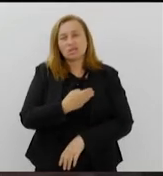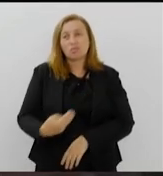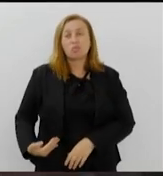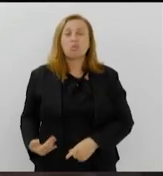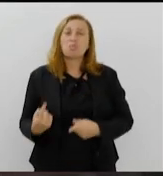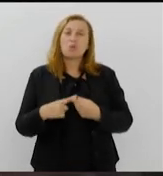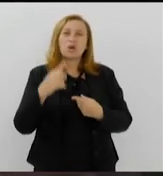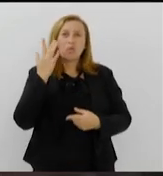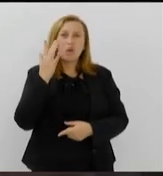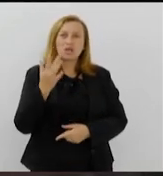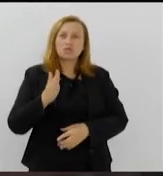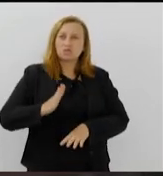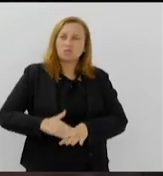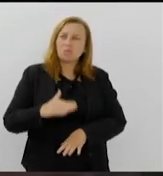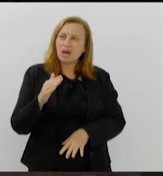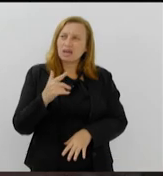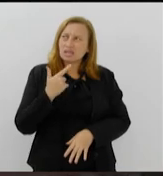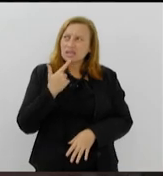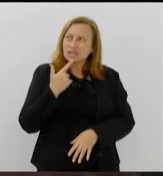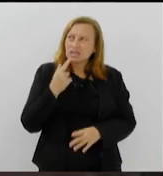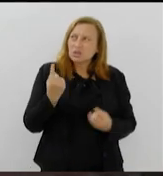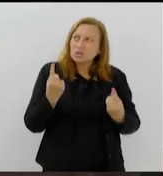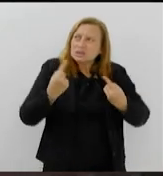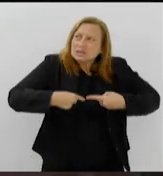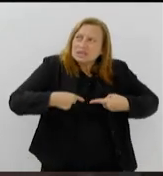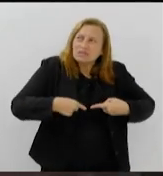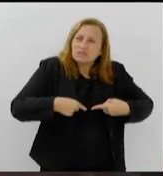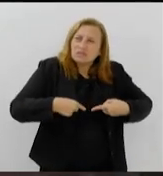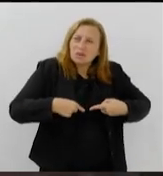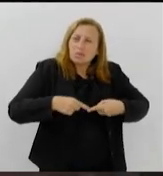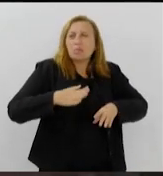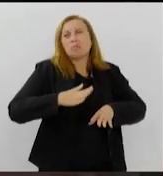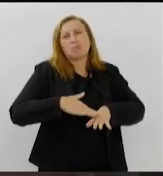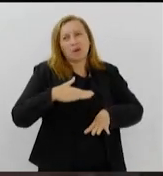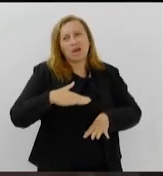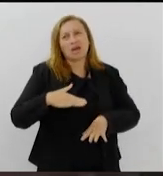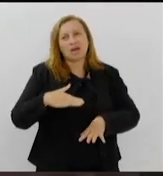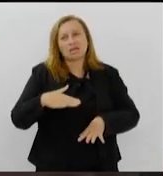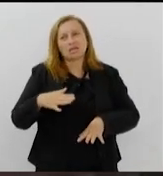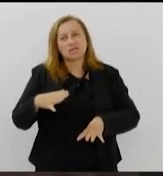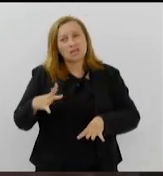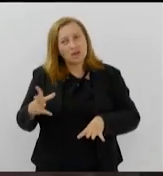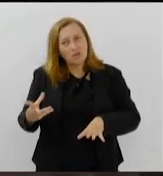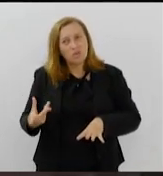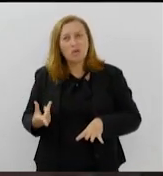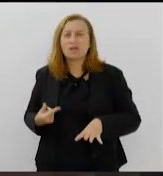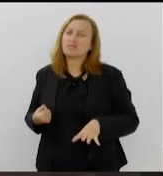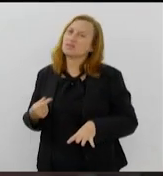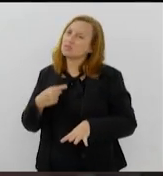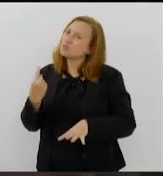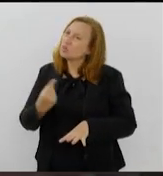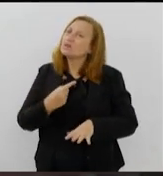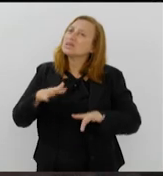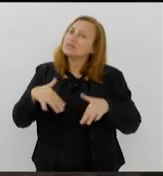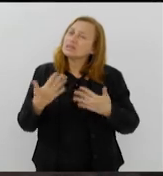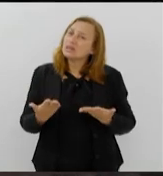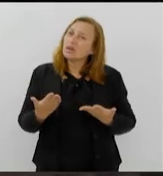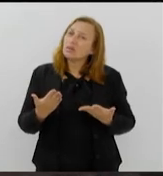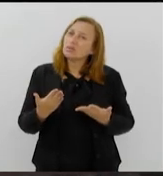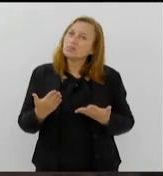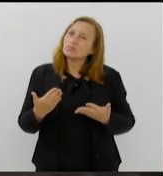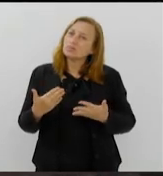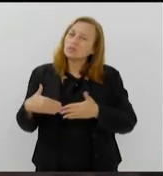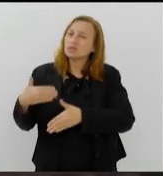que quanto maior é o desafio, maior é a nossa qualificação. Então, fiz assim na minha